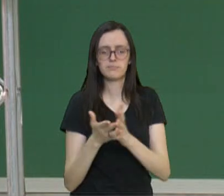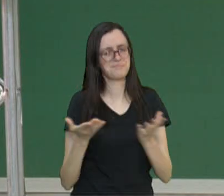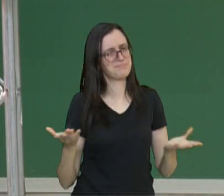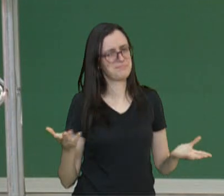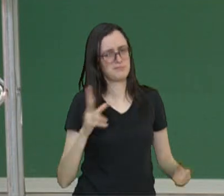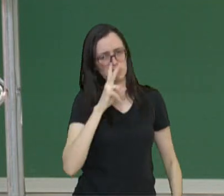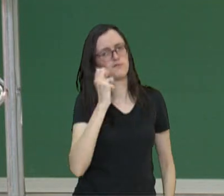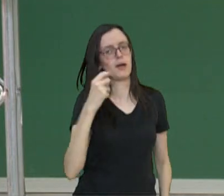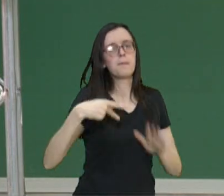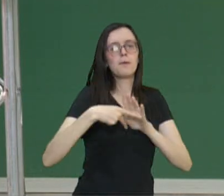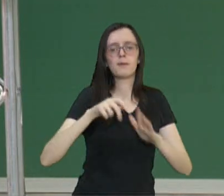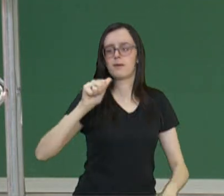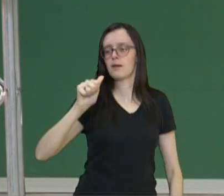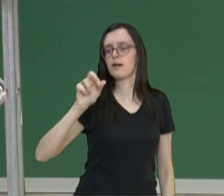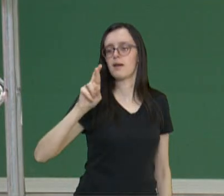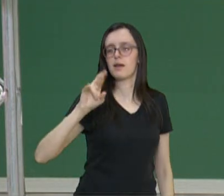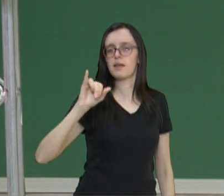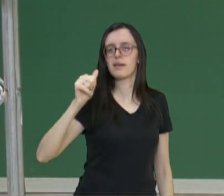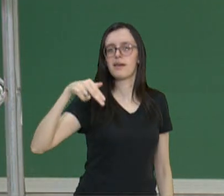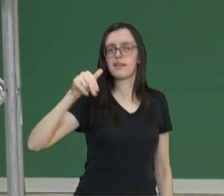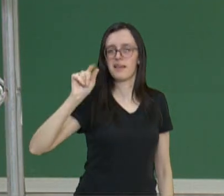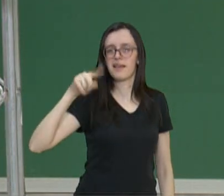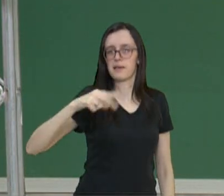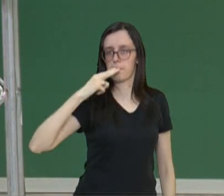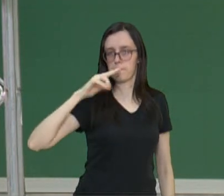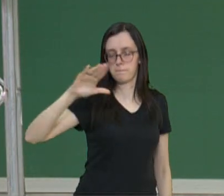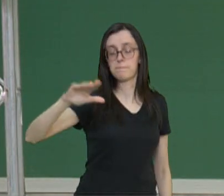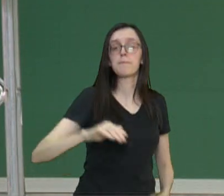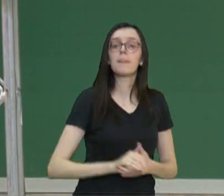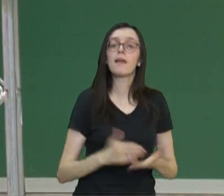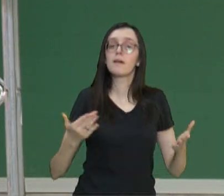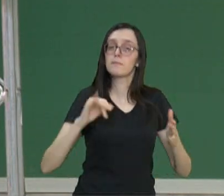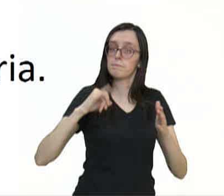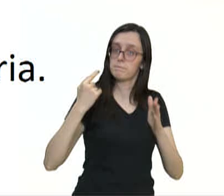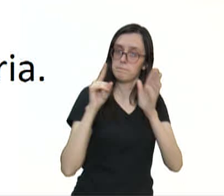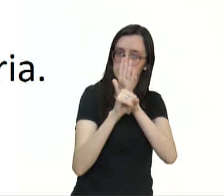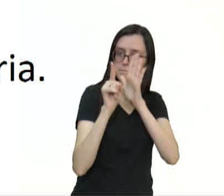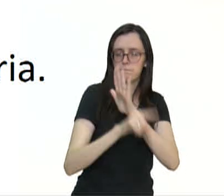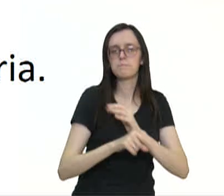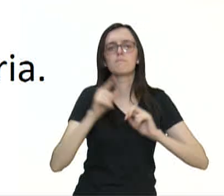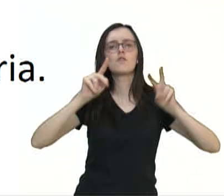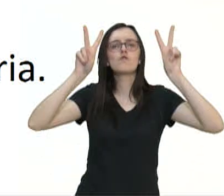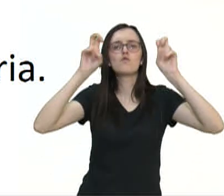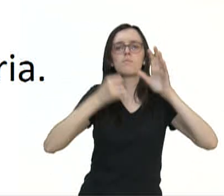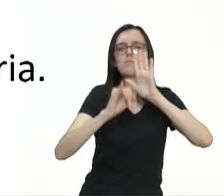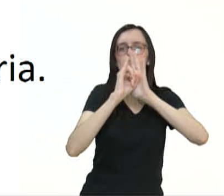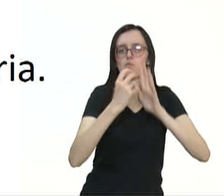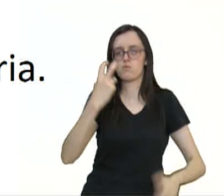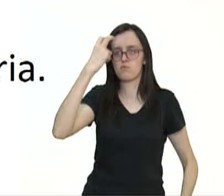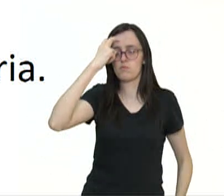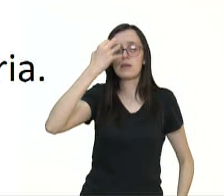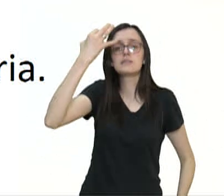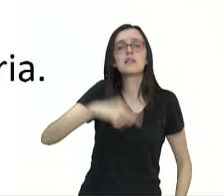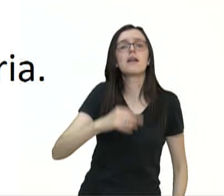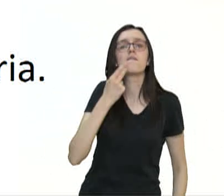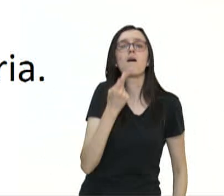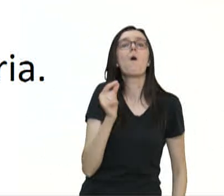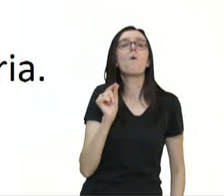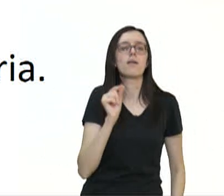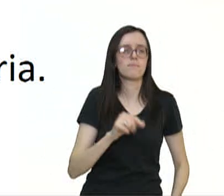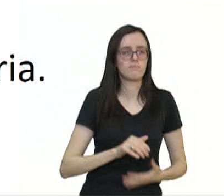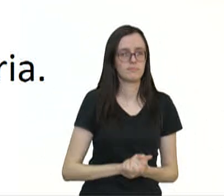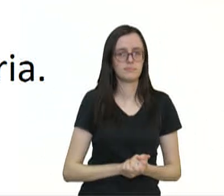Muito forte. E já vamos de quiz aqui, então. A respeito da identidade cultural, é correto afirmar: